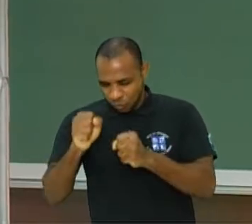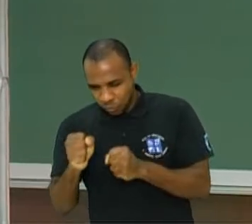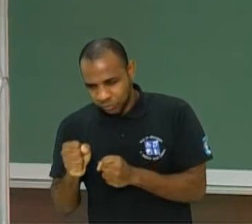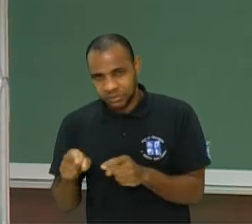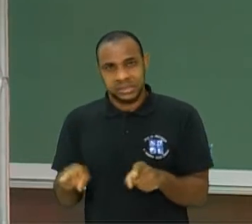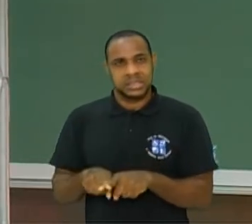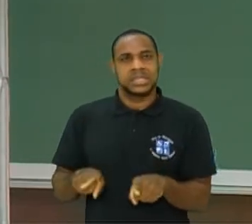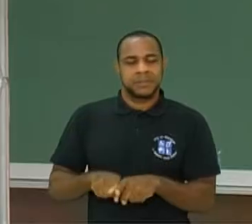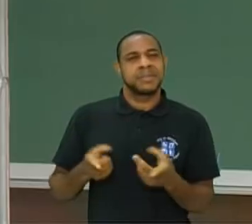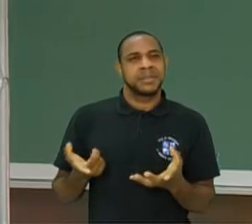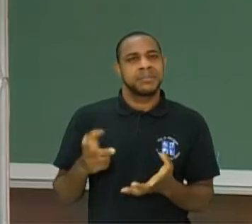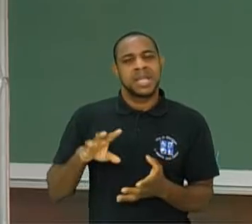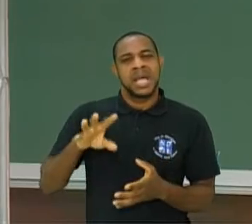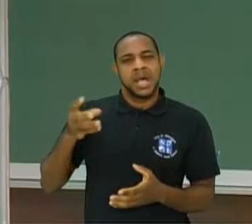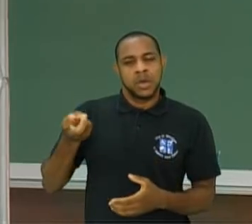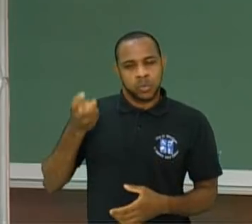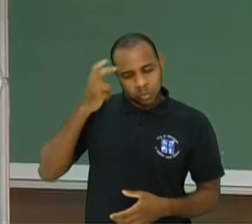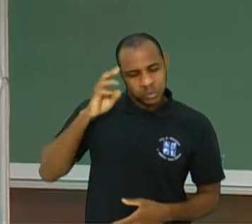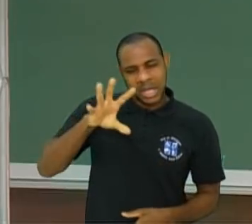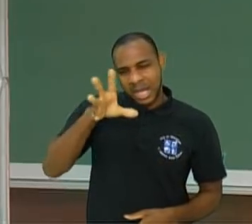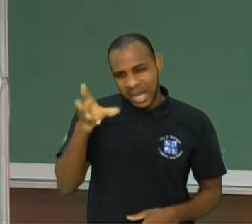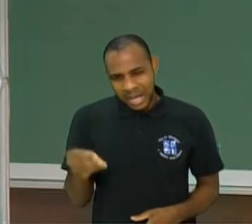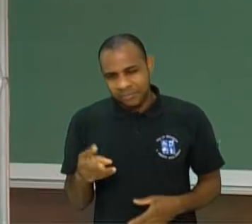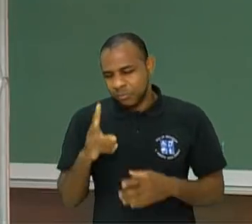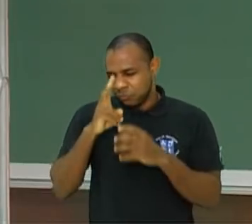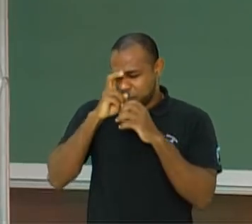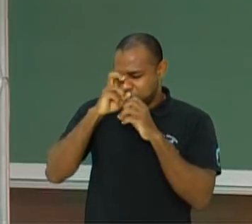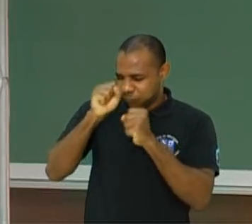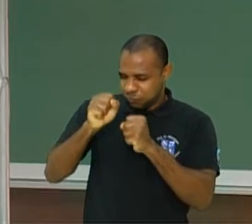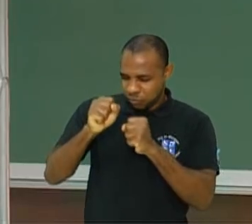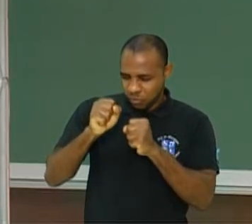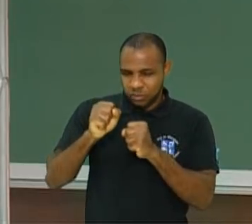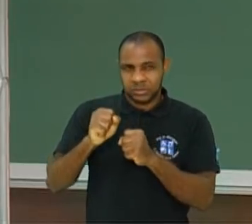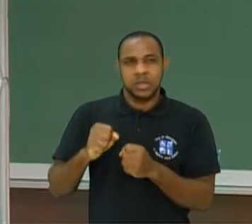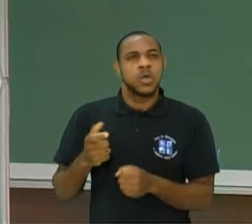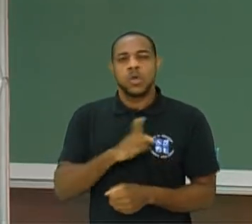cultura afro no nosso país, né, a busca do fortalecimento, do não